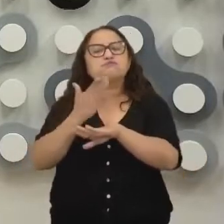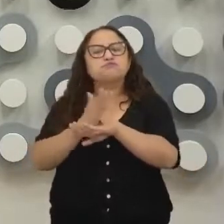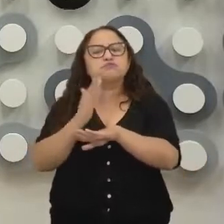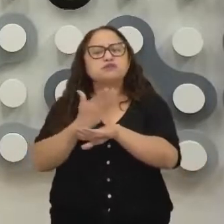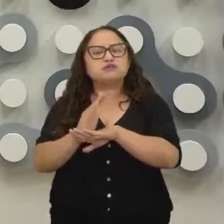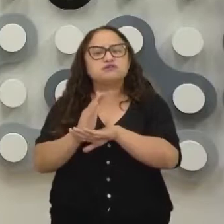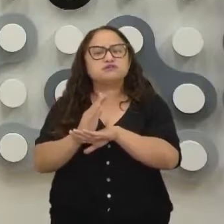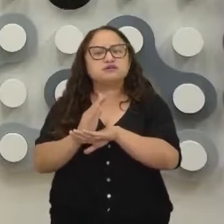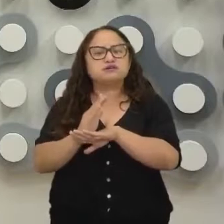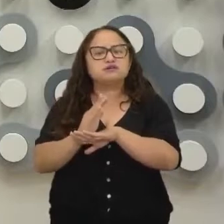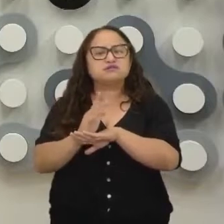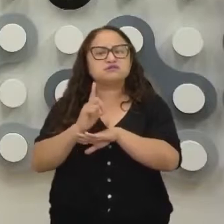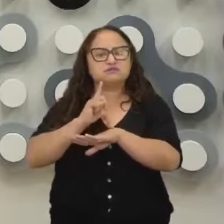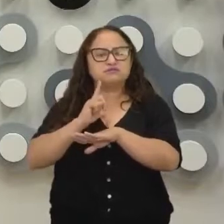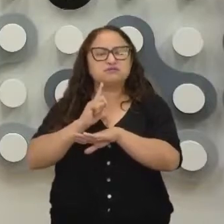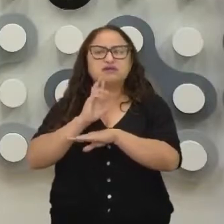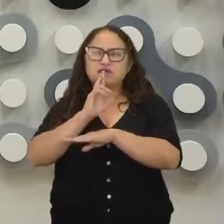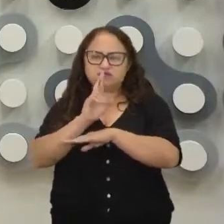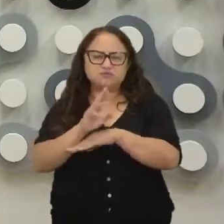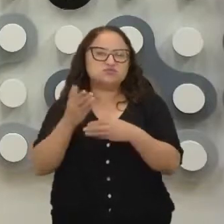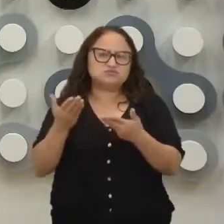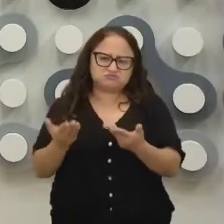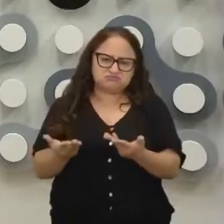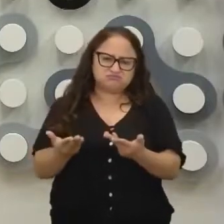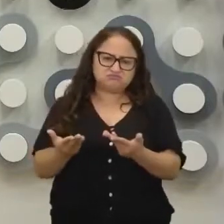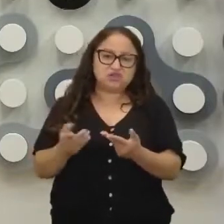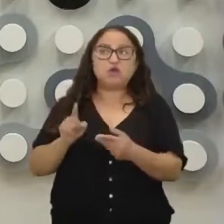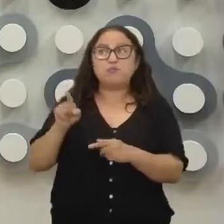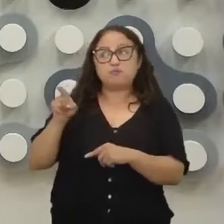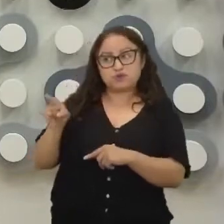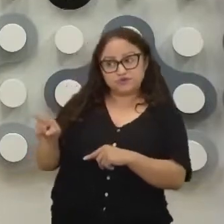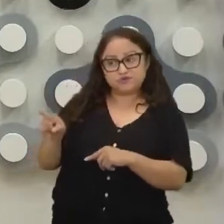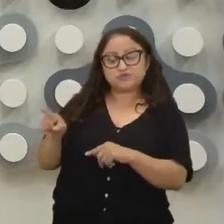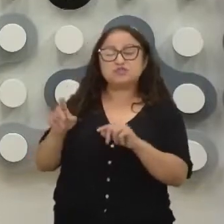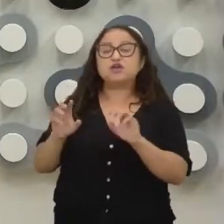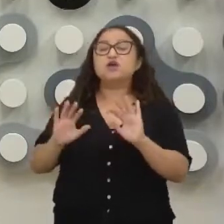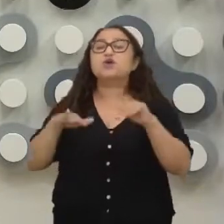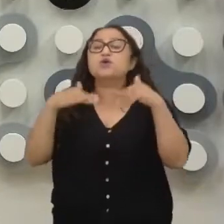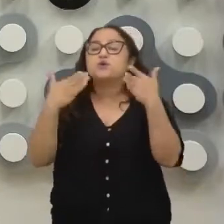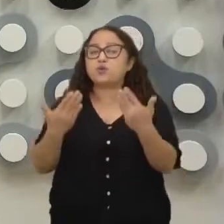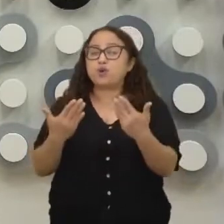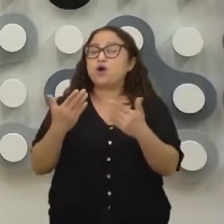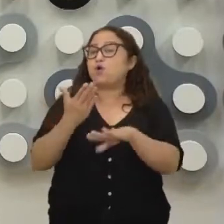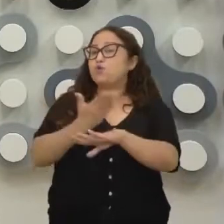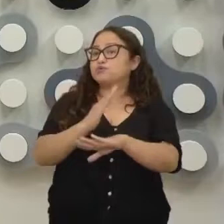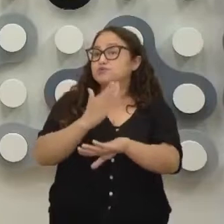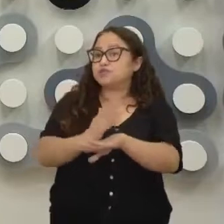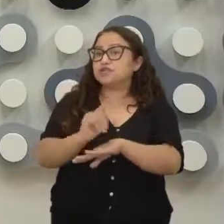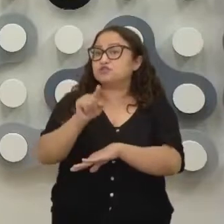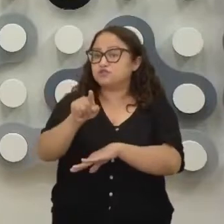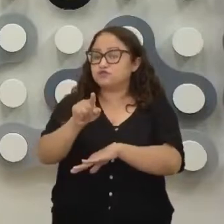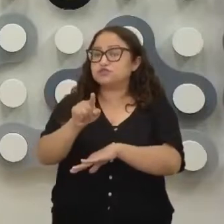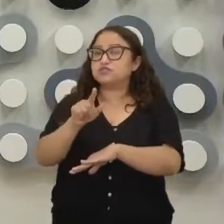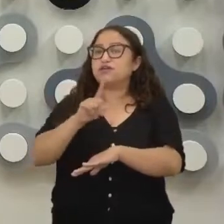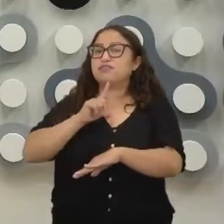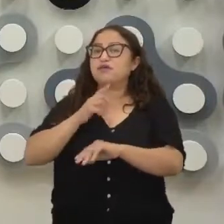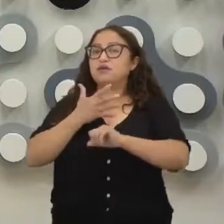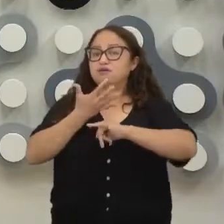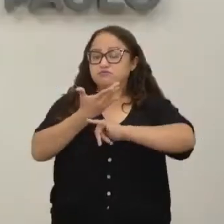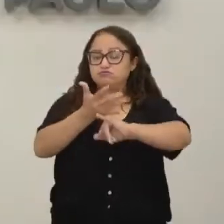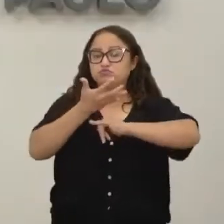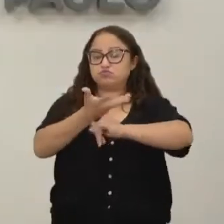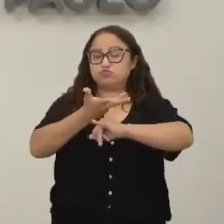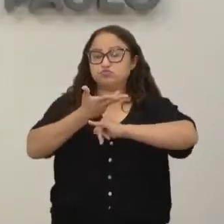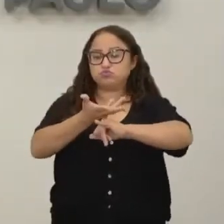mais que chega nesses resultados, né? Eu vejo para você qual é o treino onde você teve mais gasto calórico.